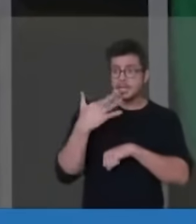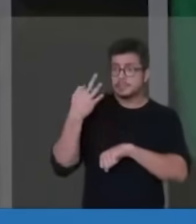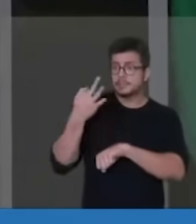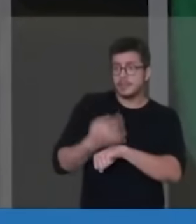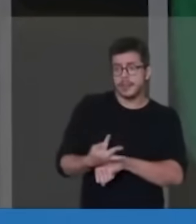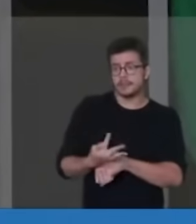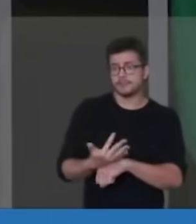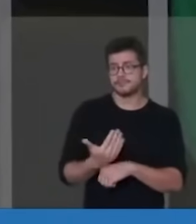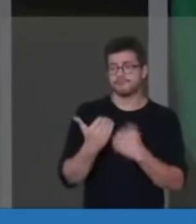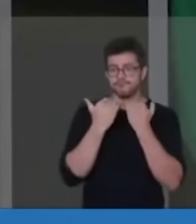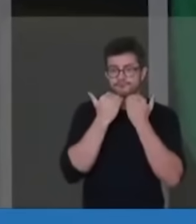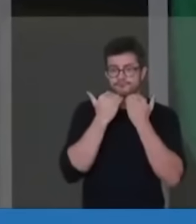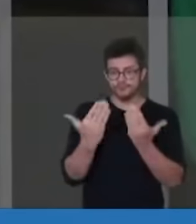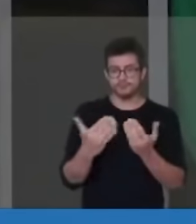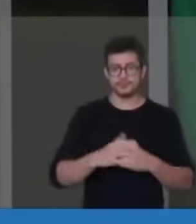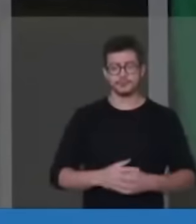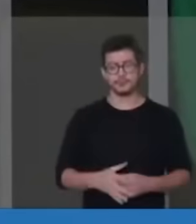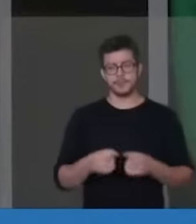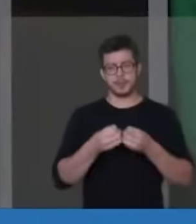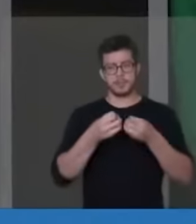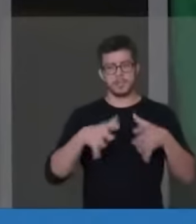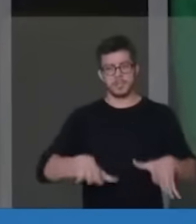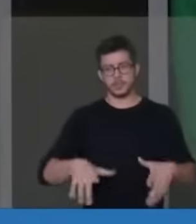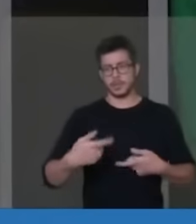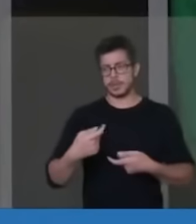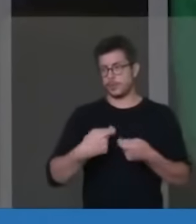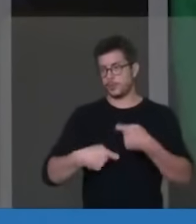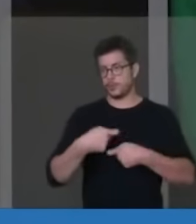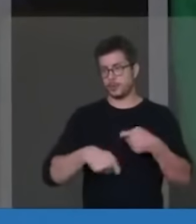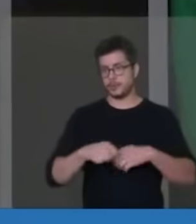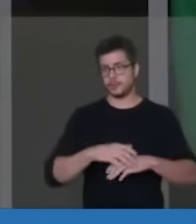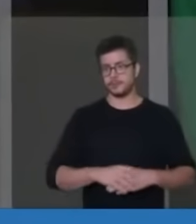prejudica a economia. Teve gente que falou que feriado